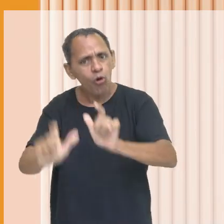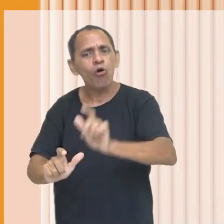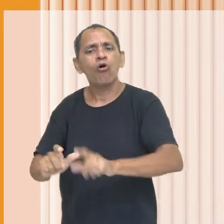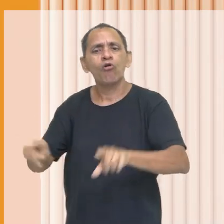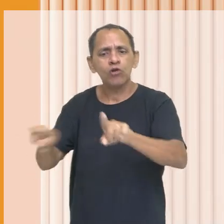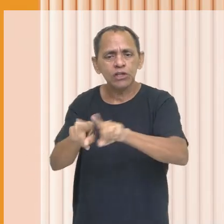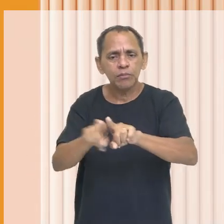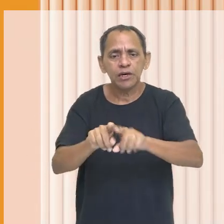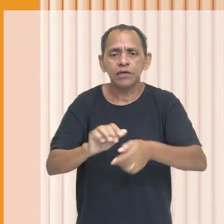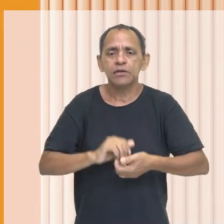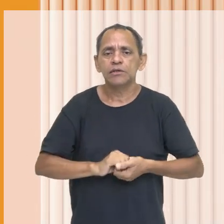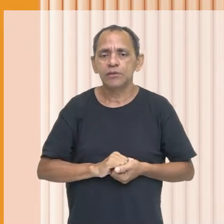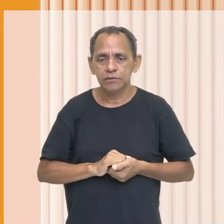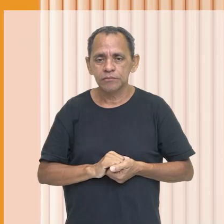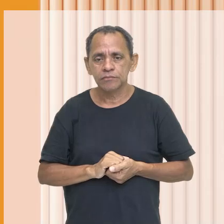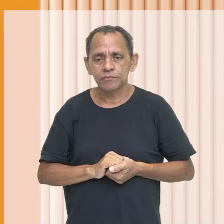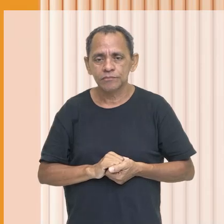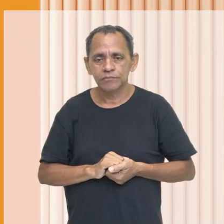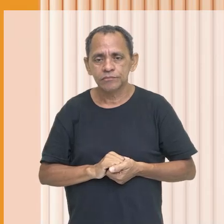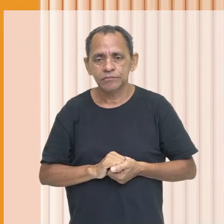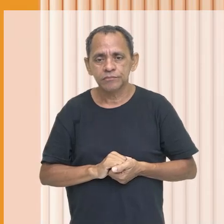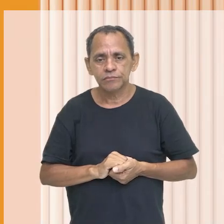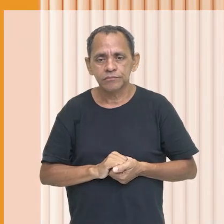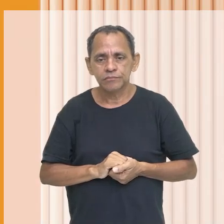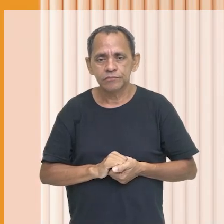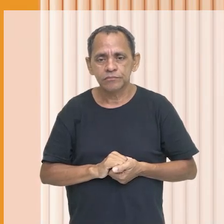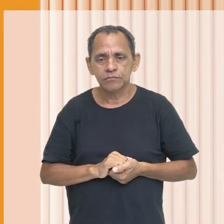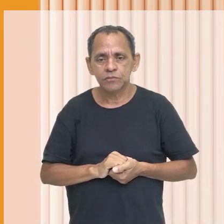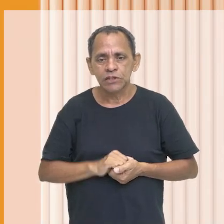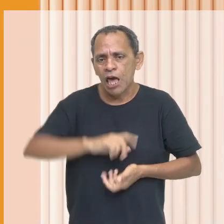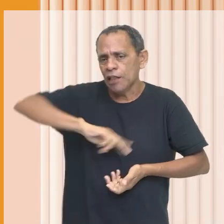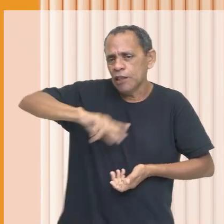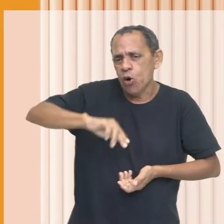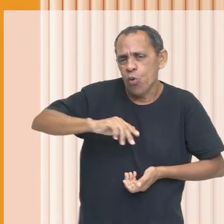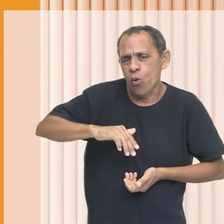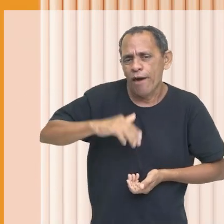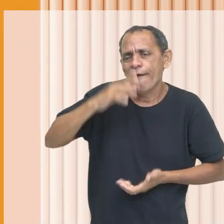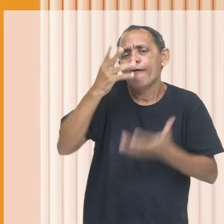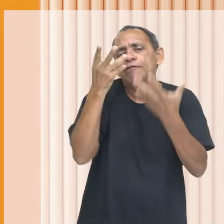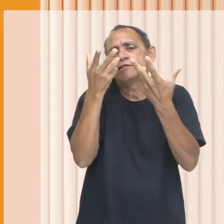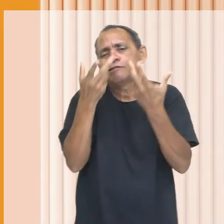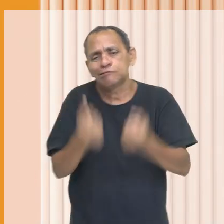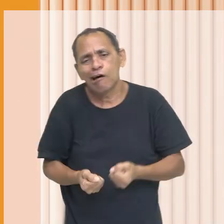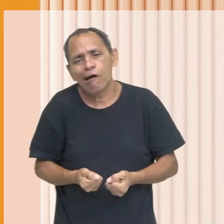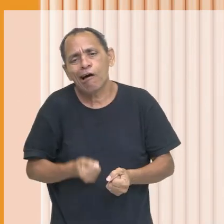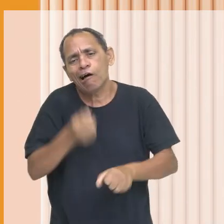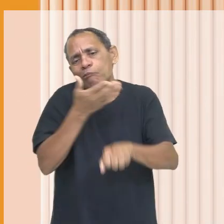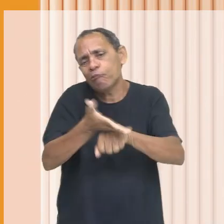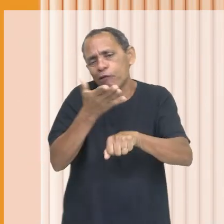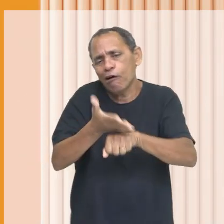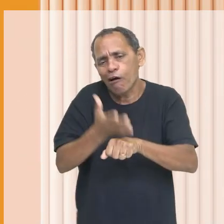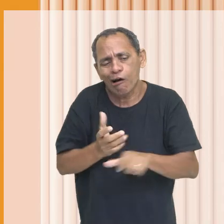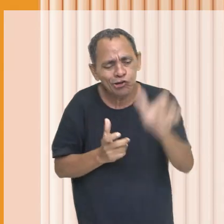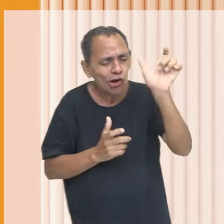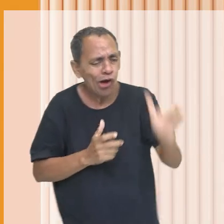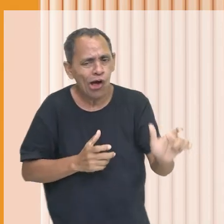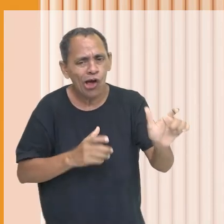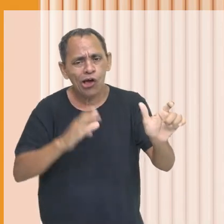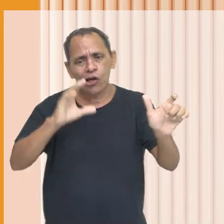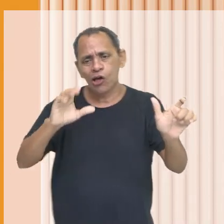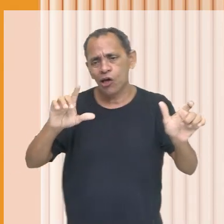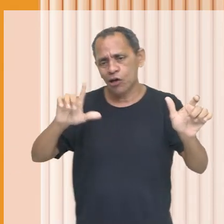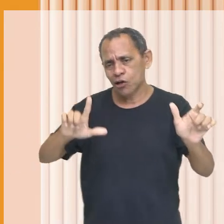não levado por ações de políticas clientelistas, mas de políticas sérias que visam, claro,